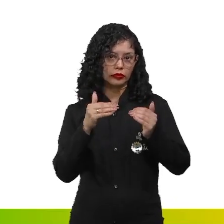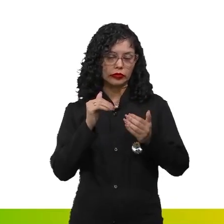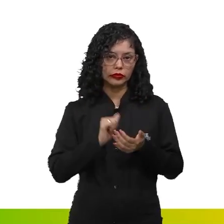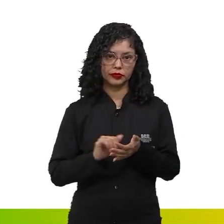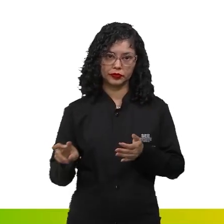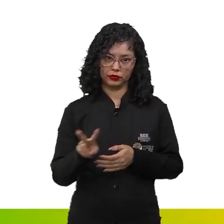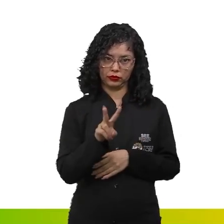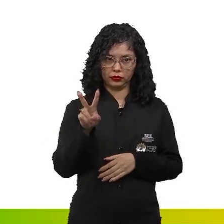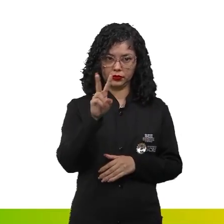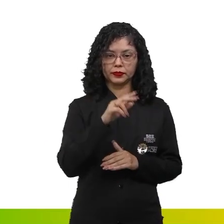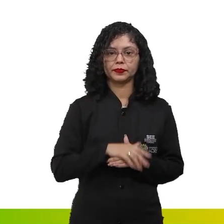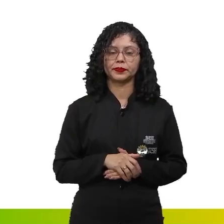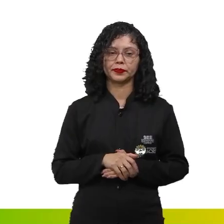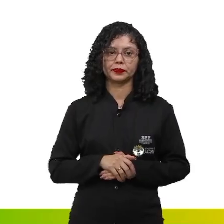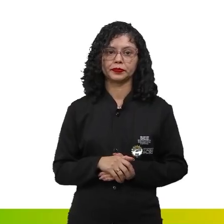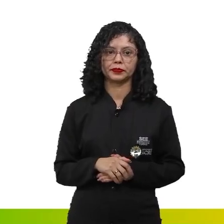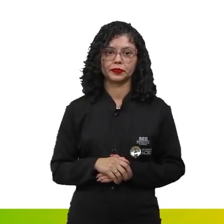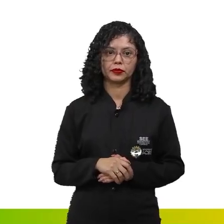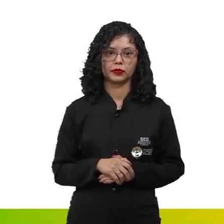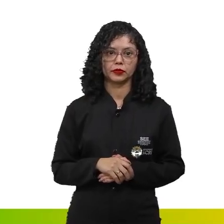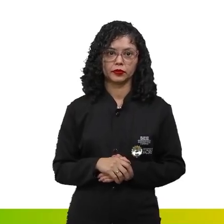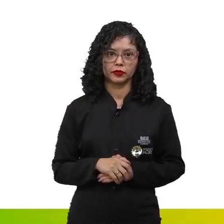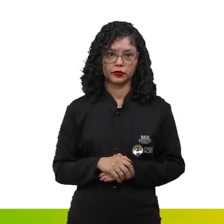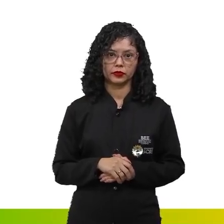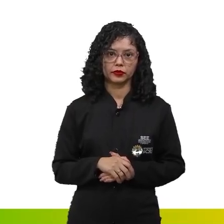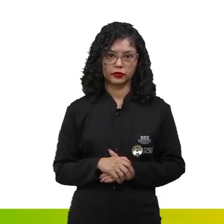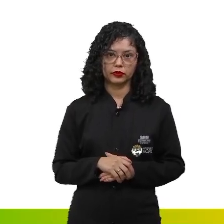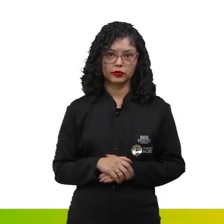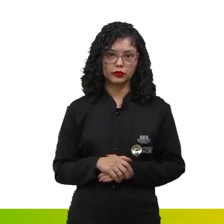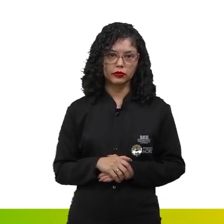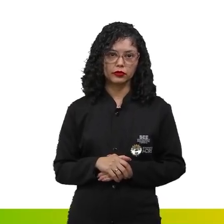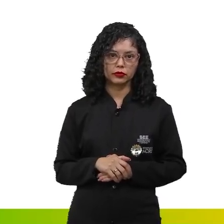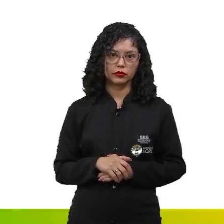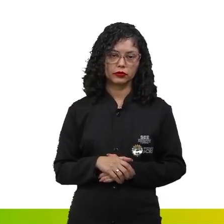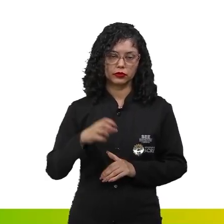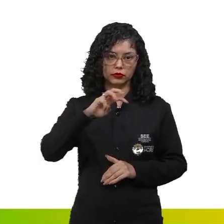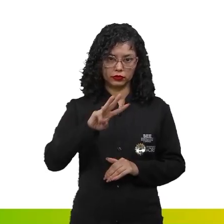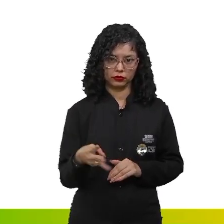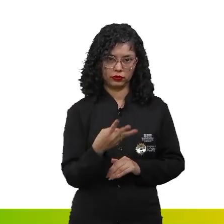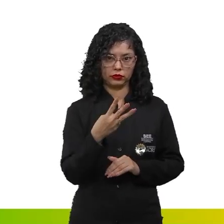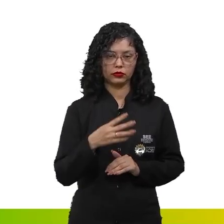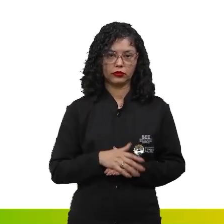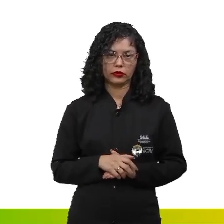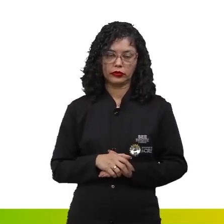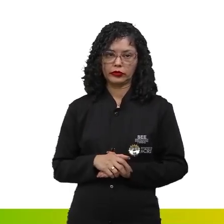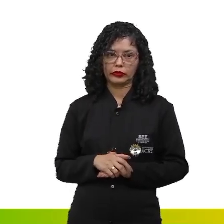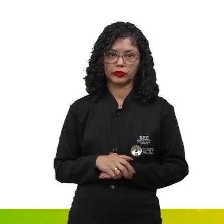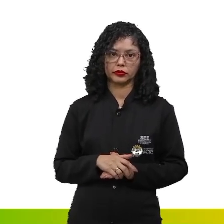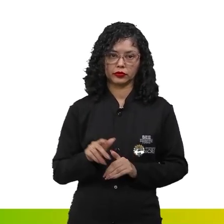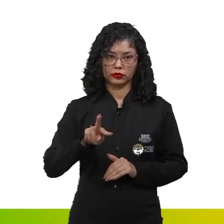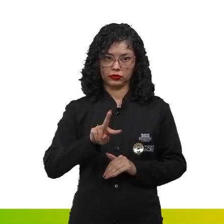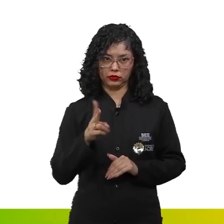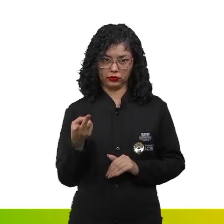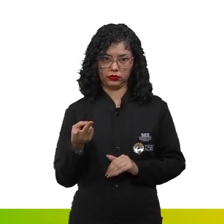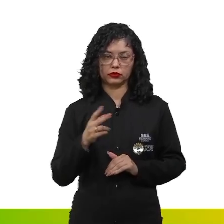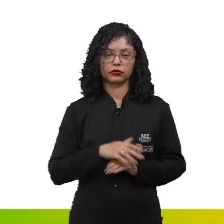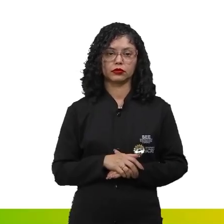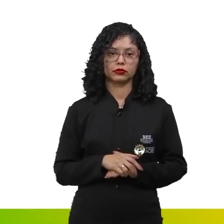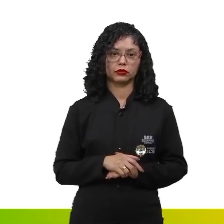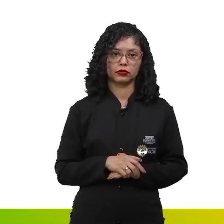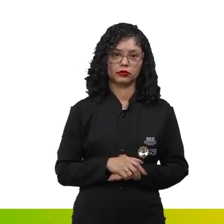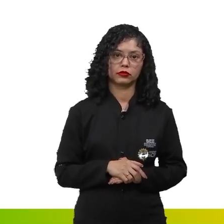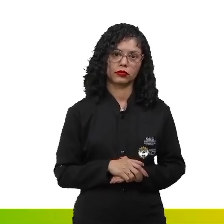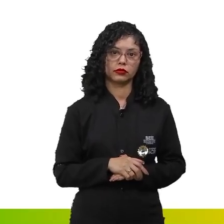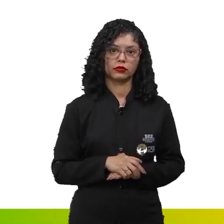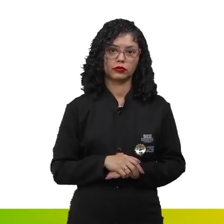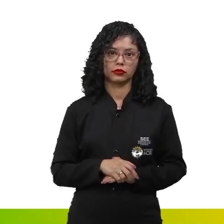os valores. A quantia eu sei que é R$3.000, ela é inversamente proporcional